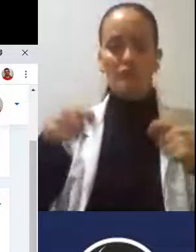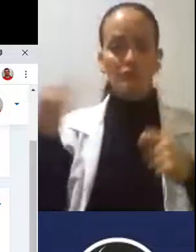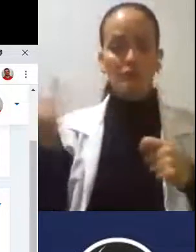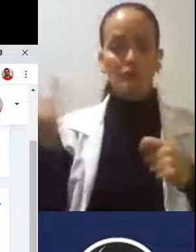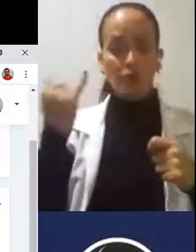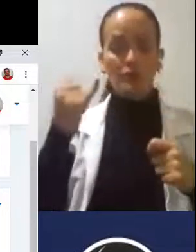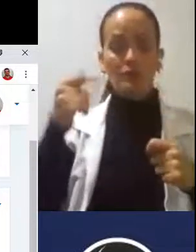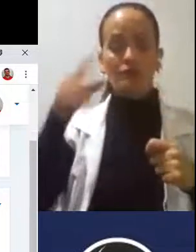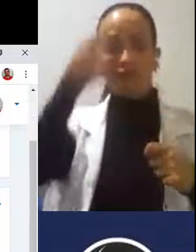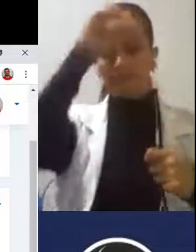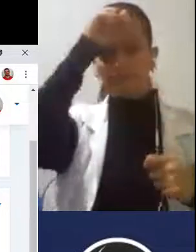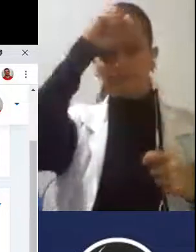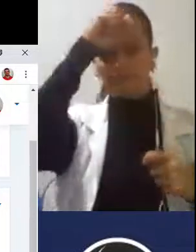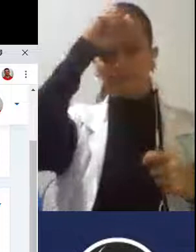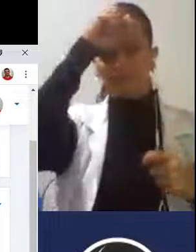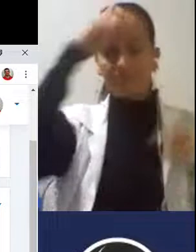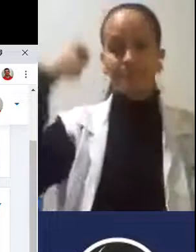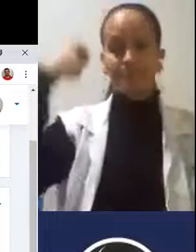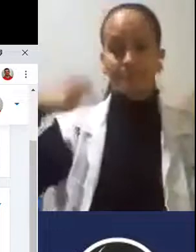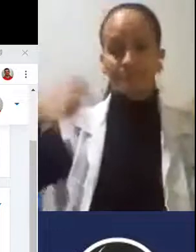vai precisar de todos